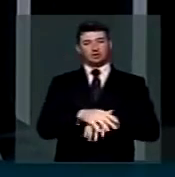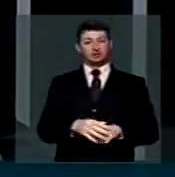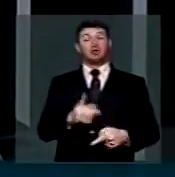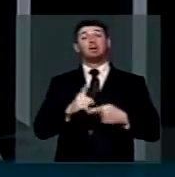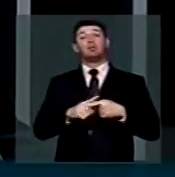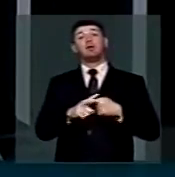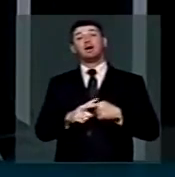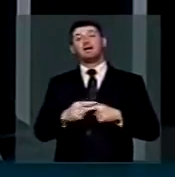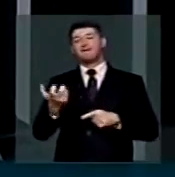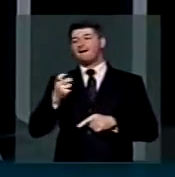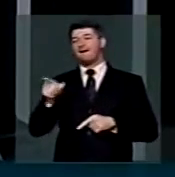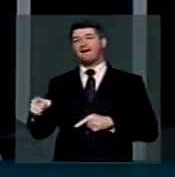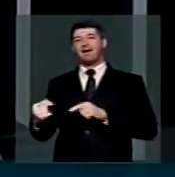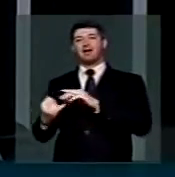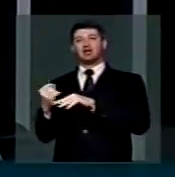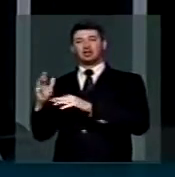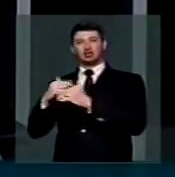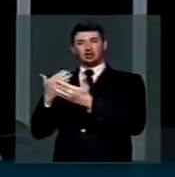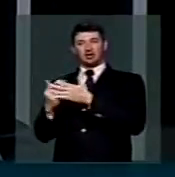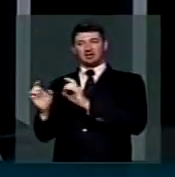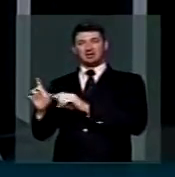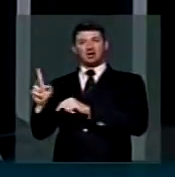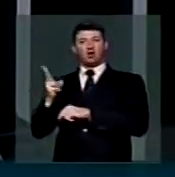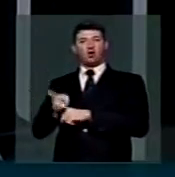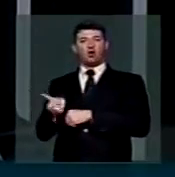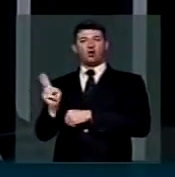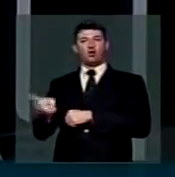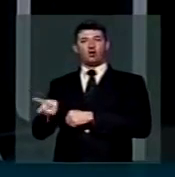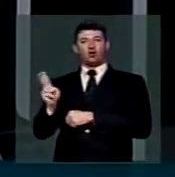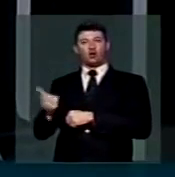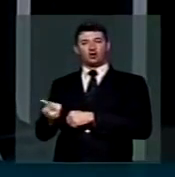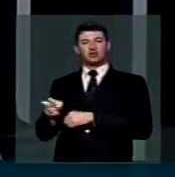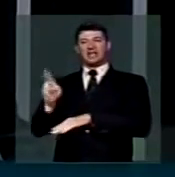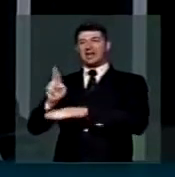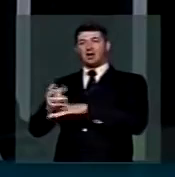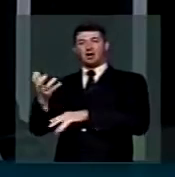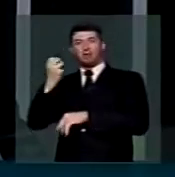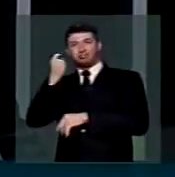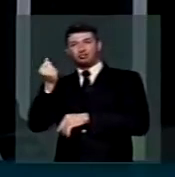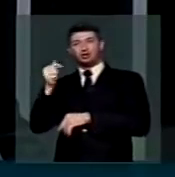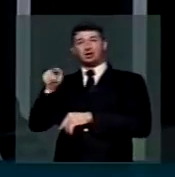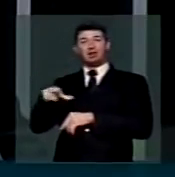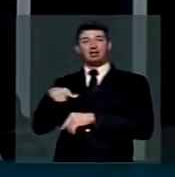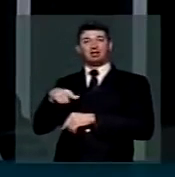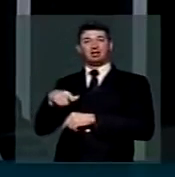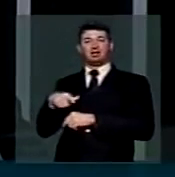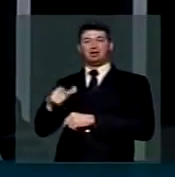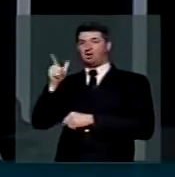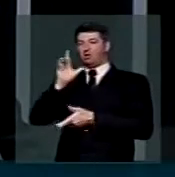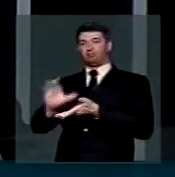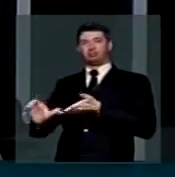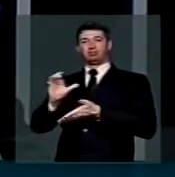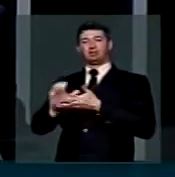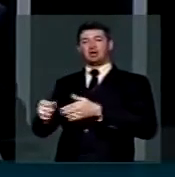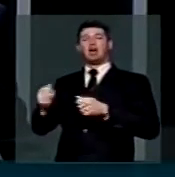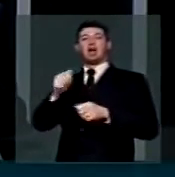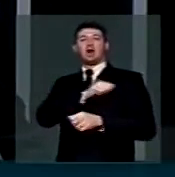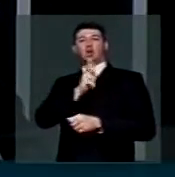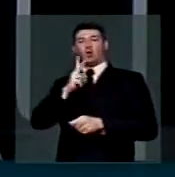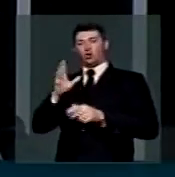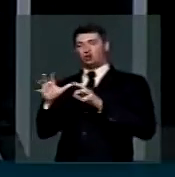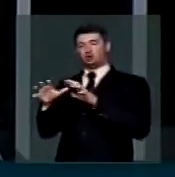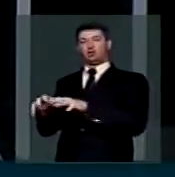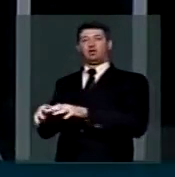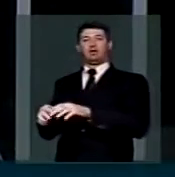para manterem esta capacidade de recursos, de arrecadação que tem, mantendo esses alunos fora